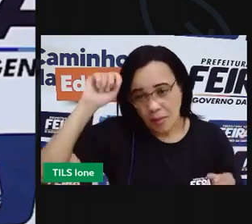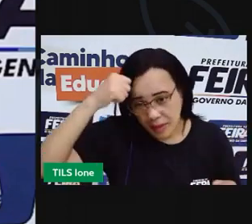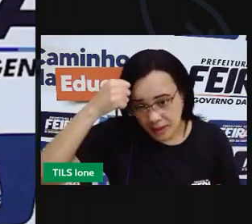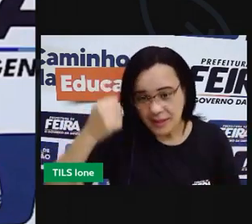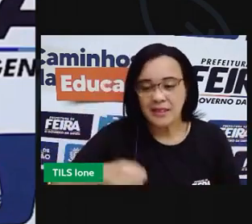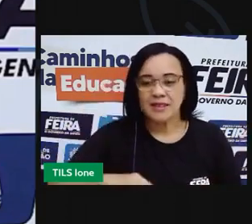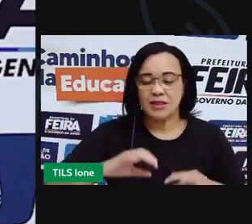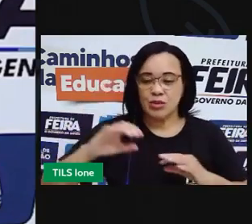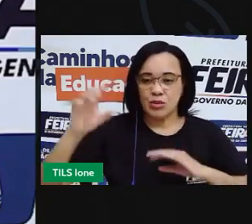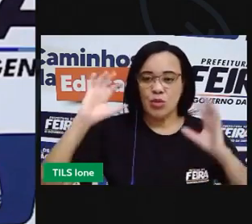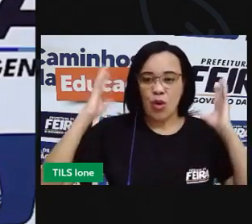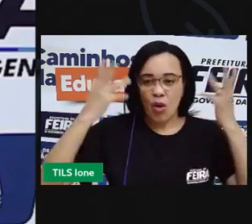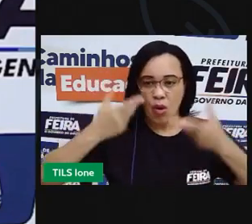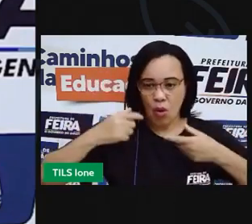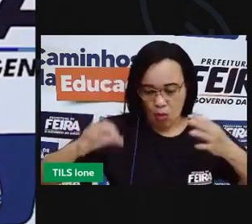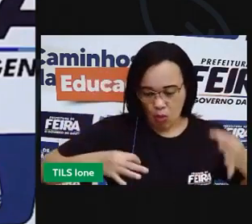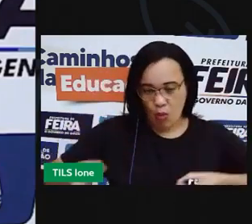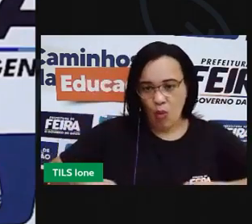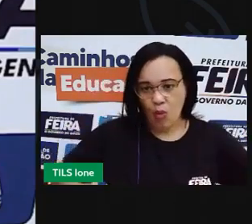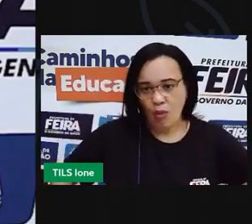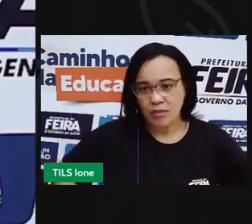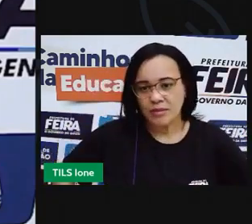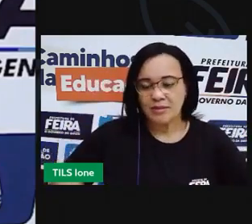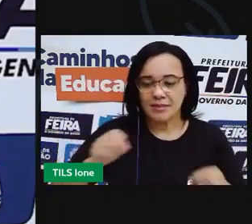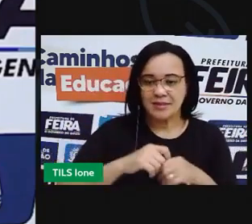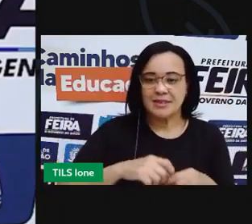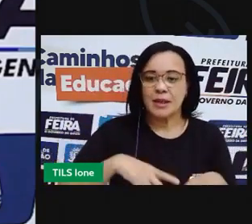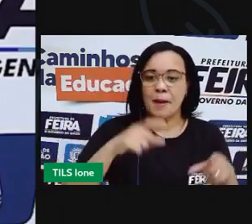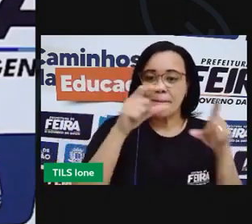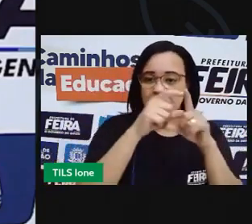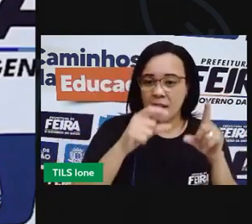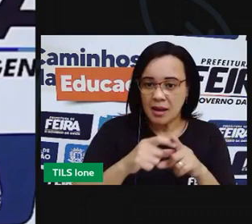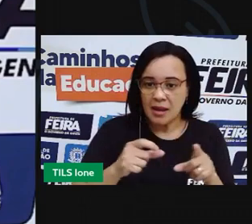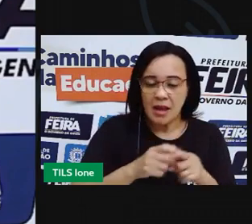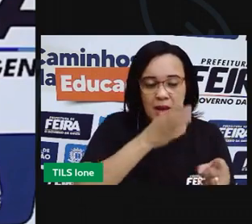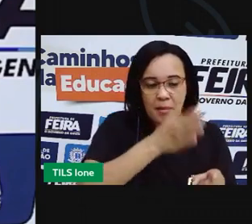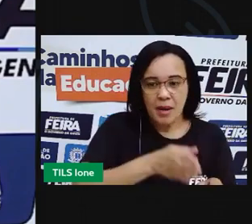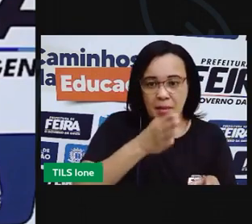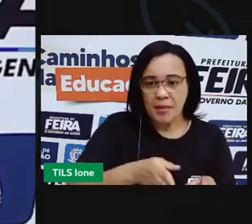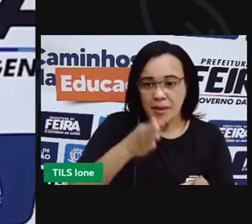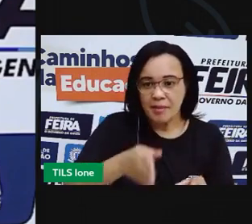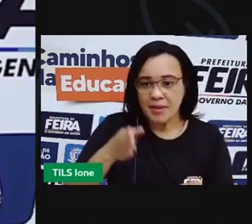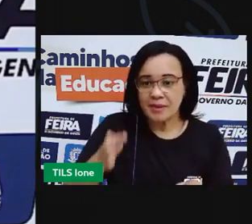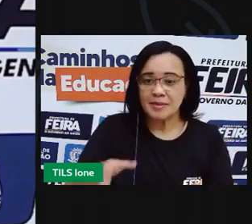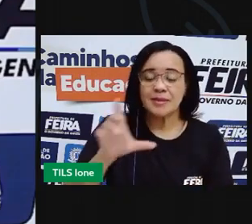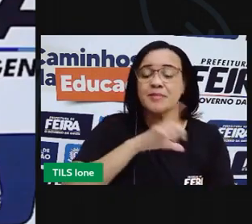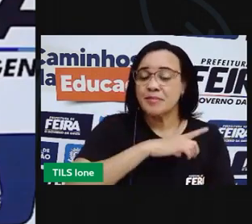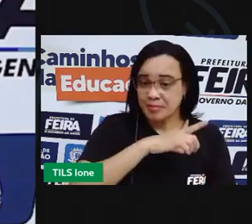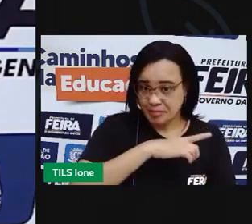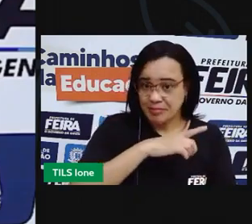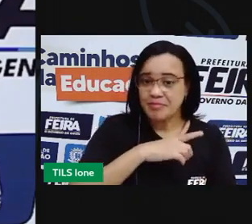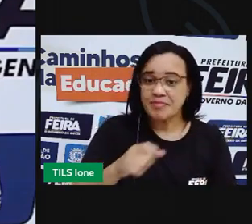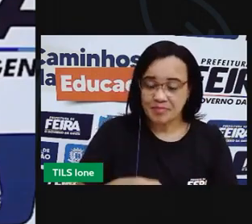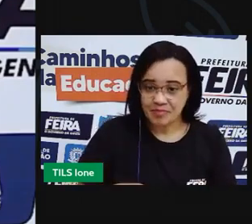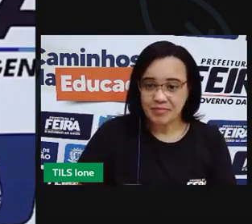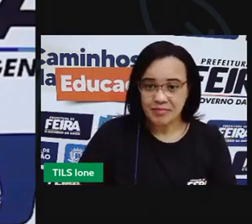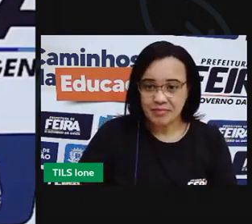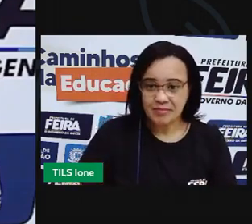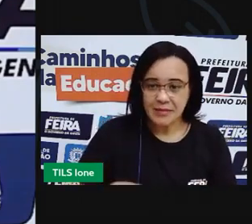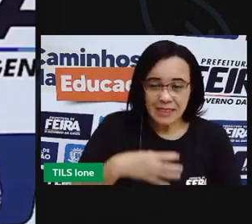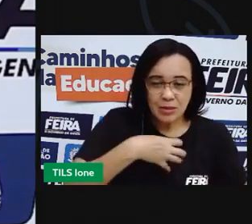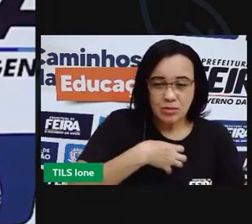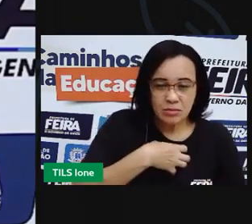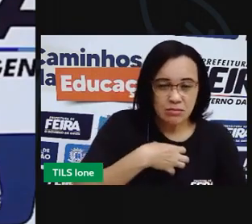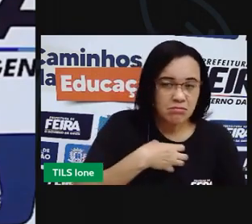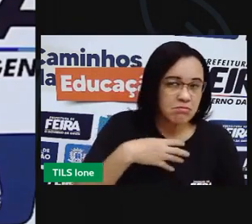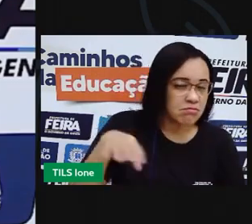de letras, a quantidade de sílabas, a gente percebeu que nessas palavras tinha um som que se repetia nas